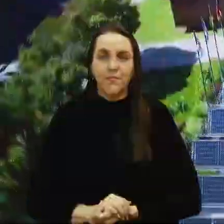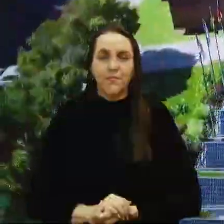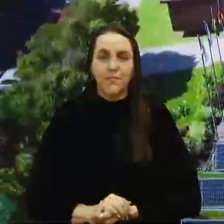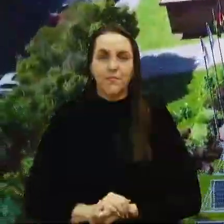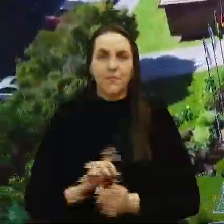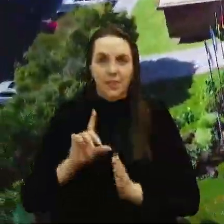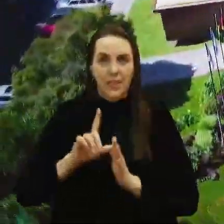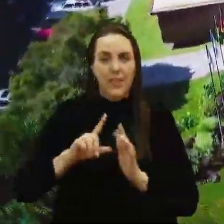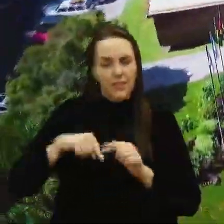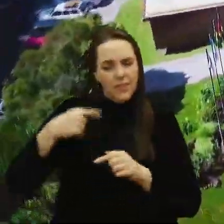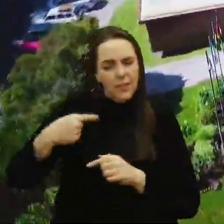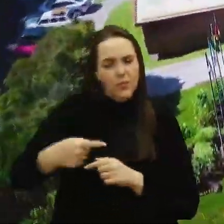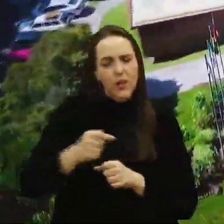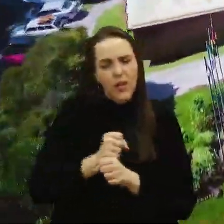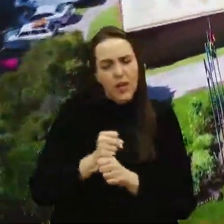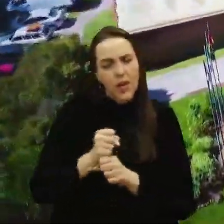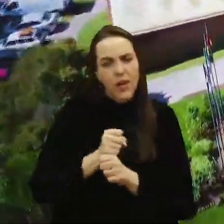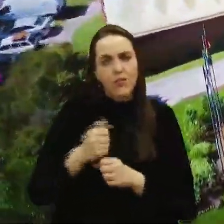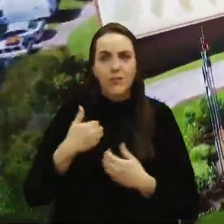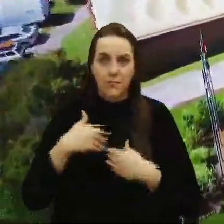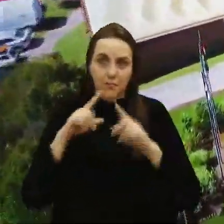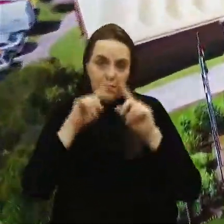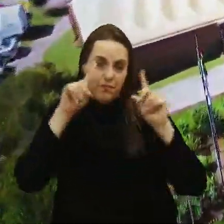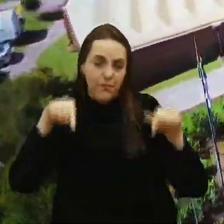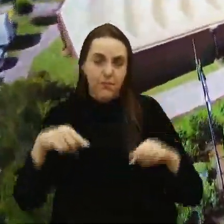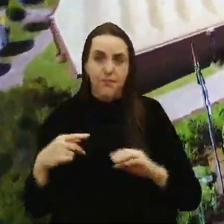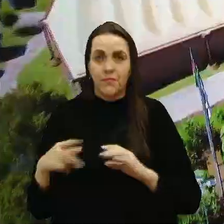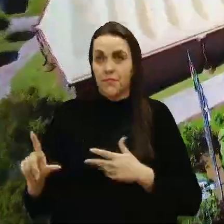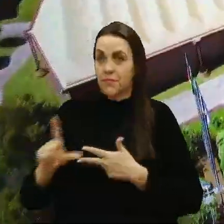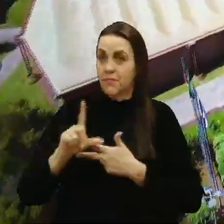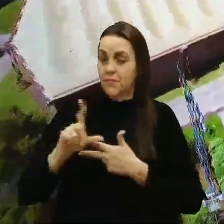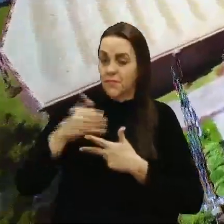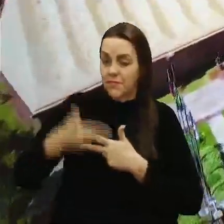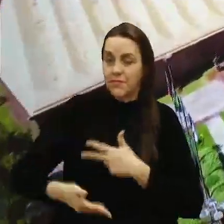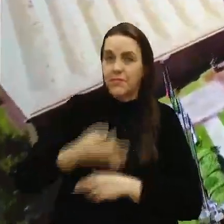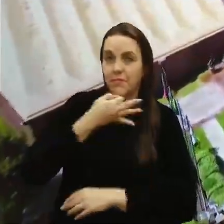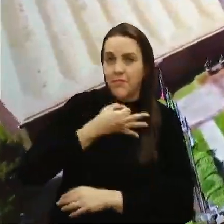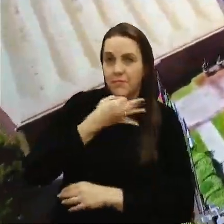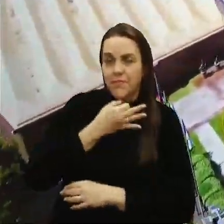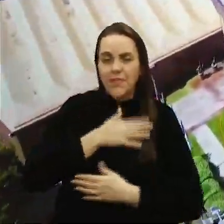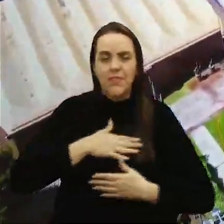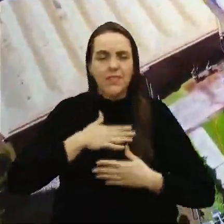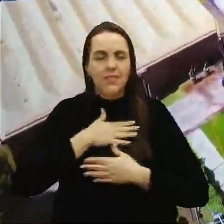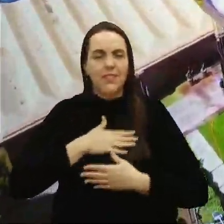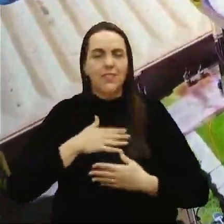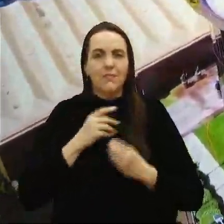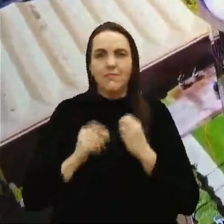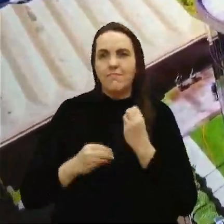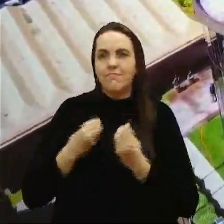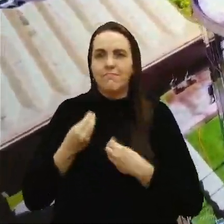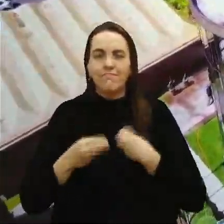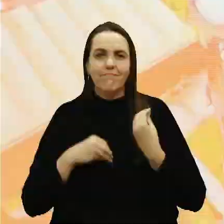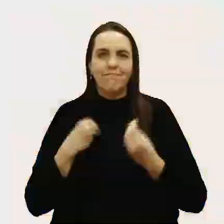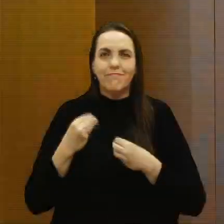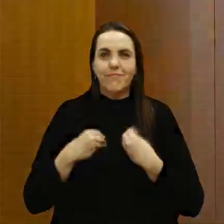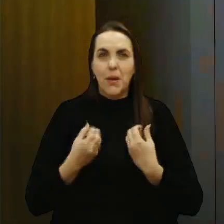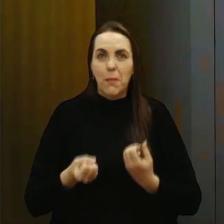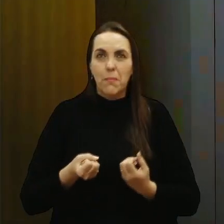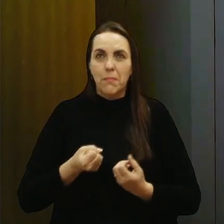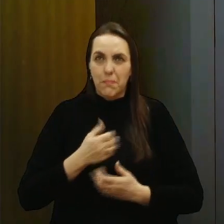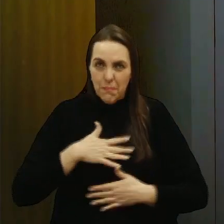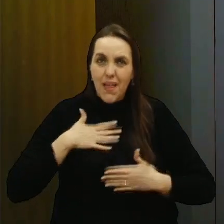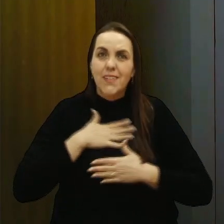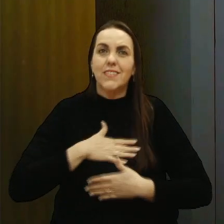Depois de todos esses anos como servidor do Poder Legislativo aqui em Caxias, o sentimento que se tem é de prazer por contribuir de